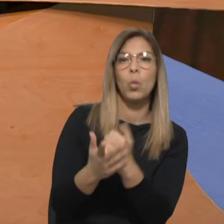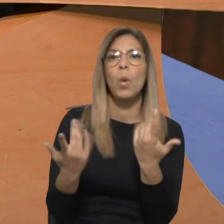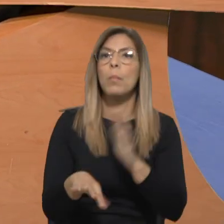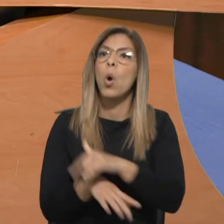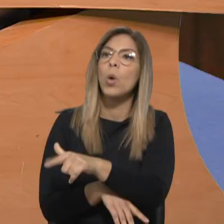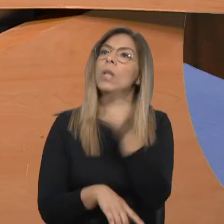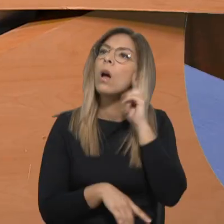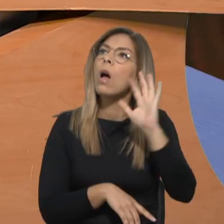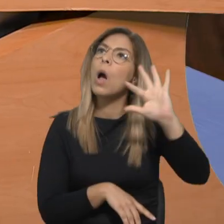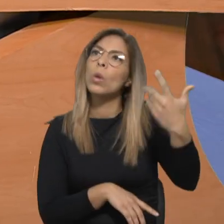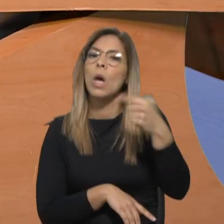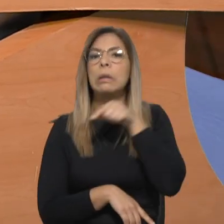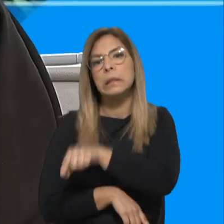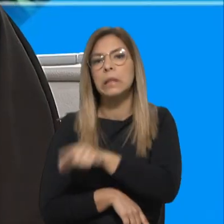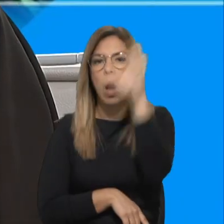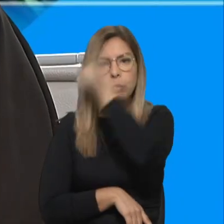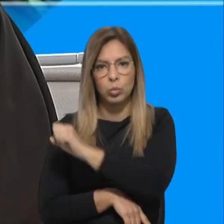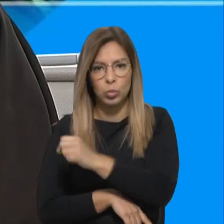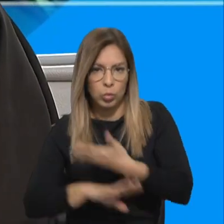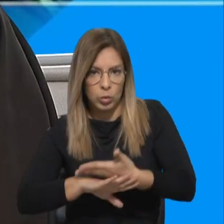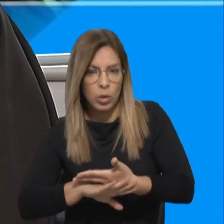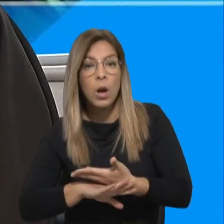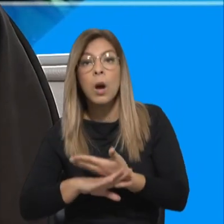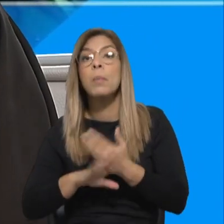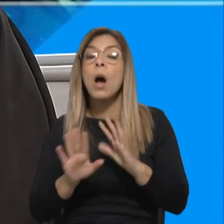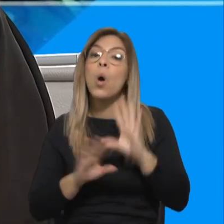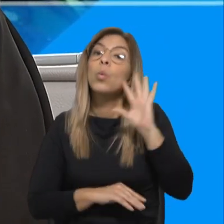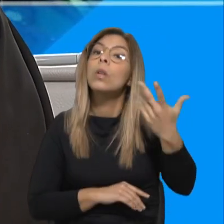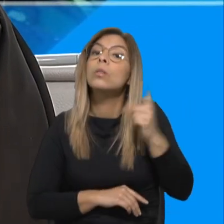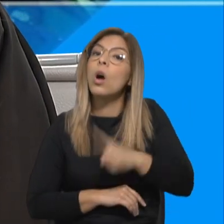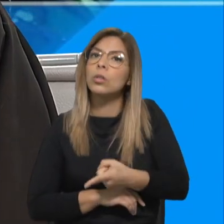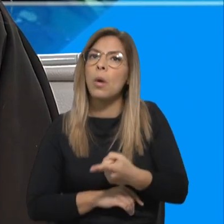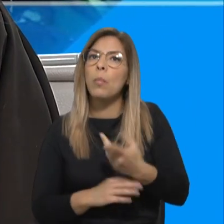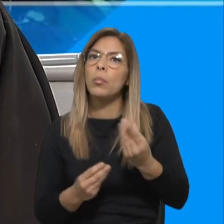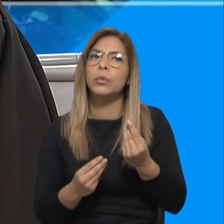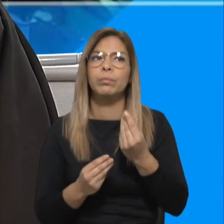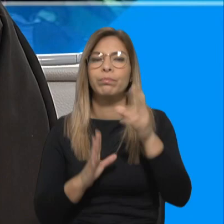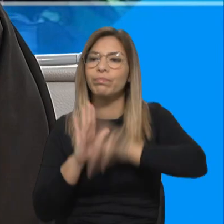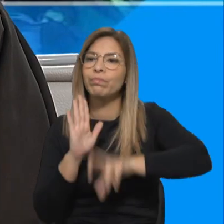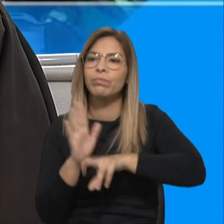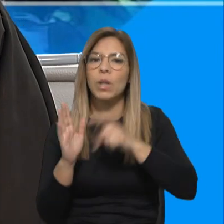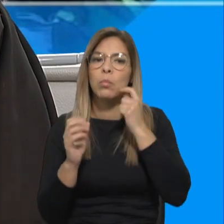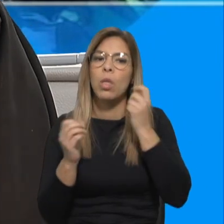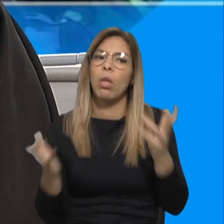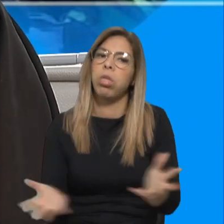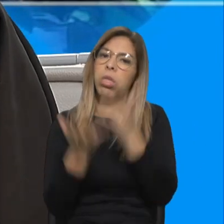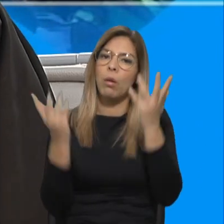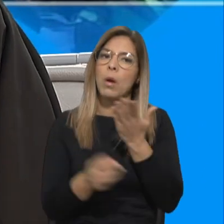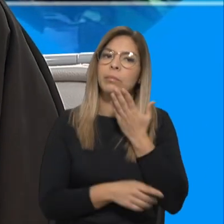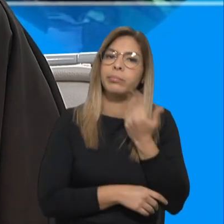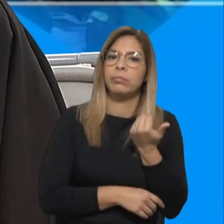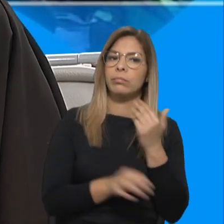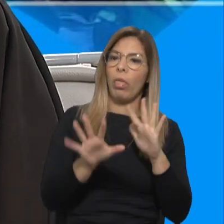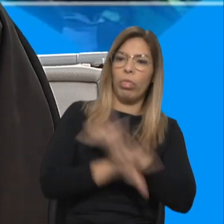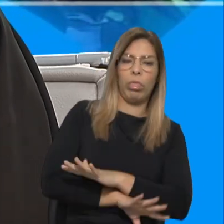só naquela situação abusiva. Às vezes o que acontece é que temos relatos muito vagos, muito omissos. E o que é que nós